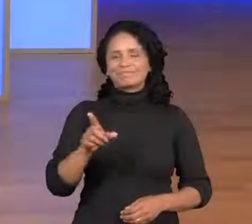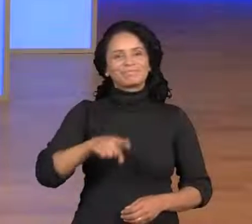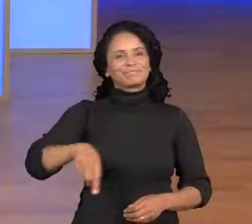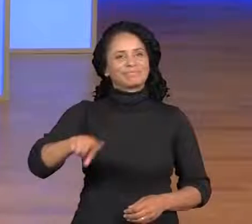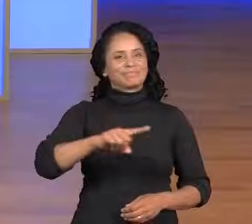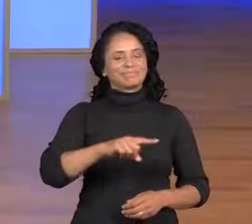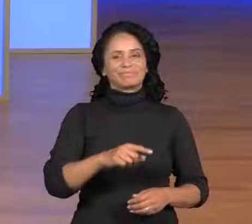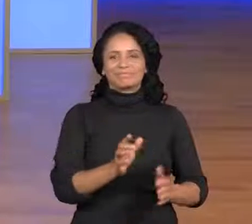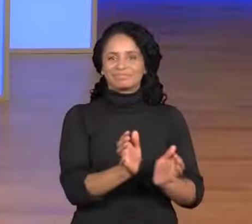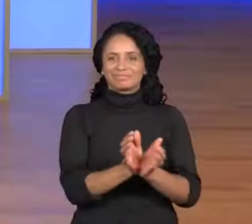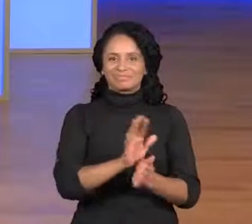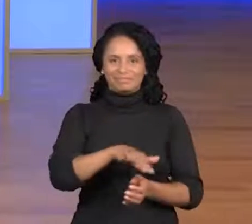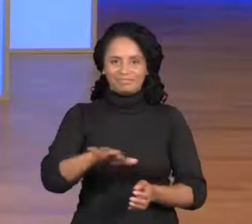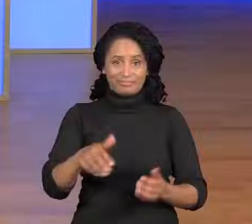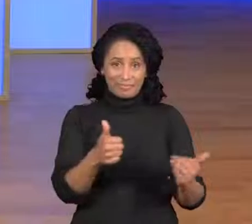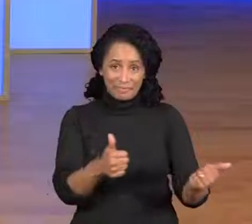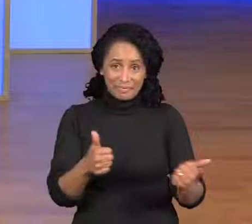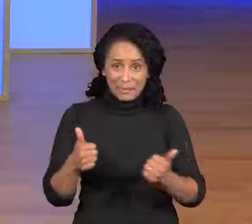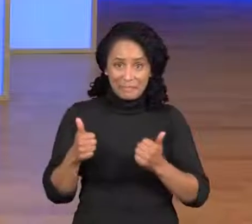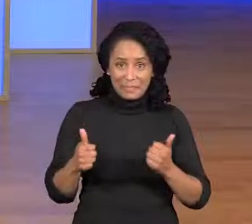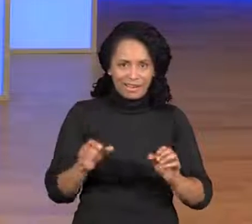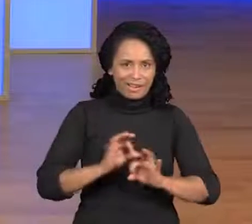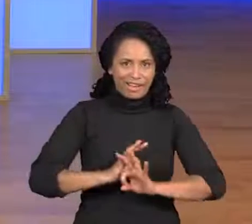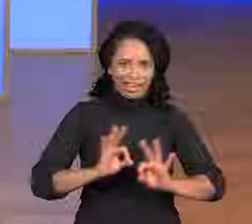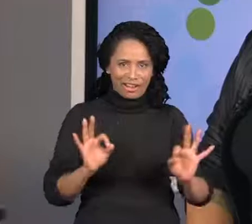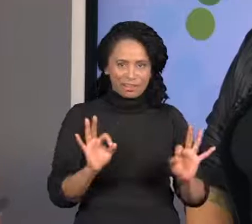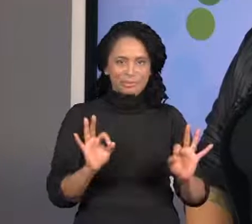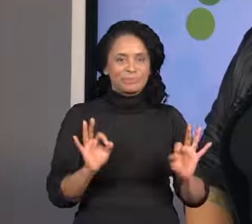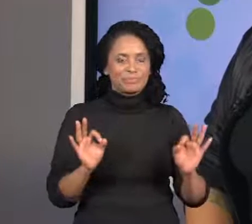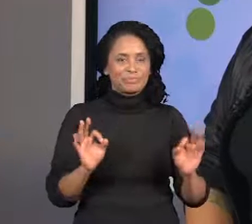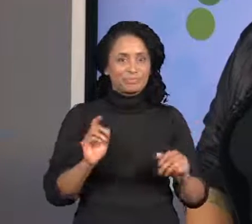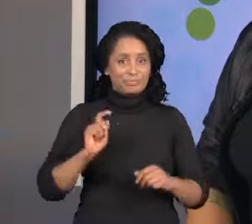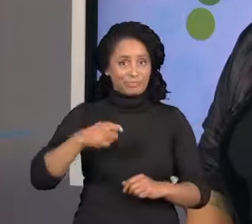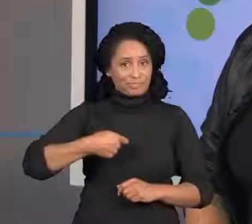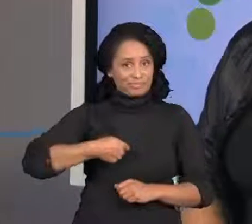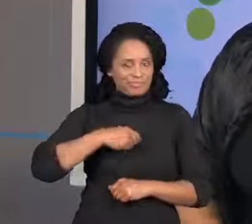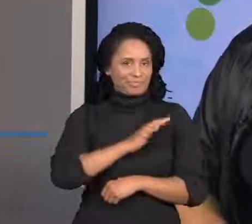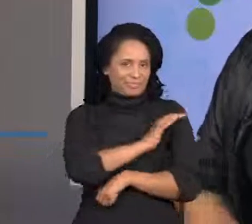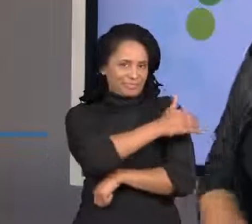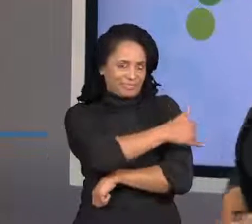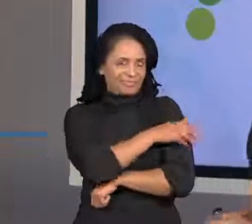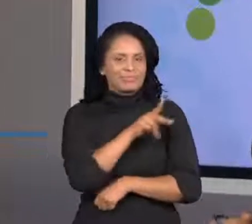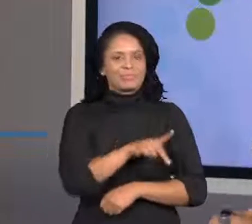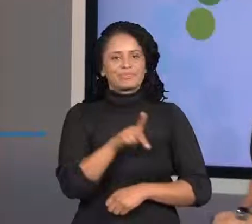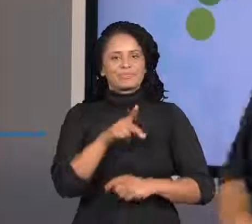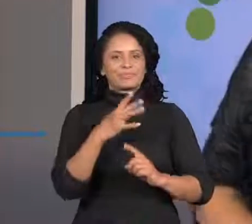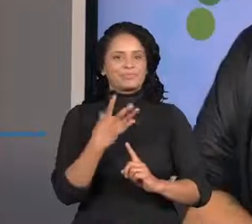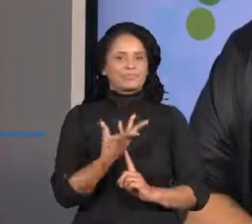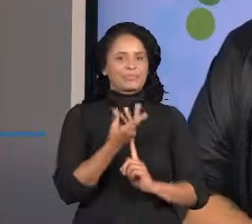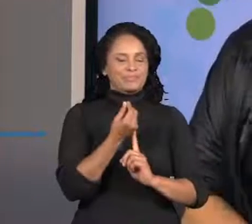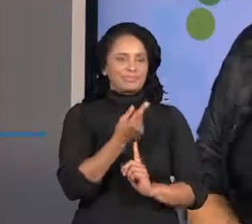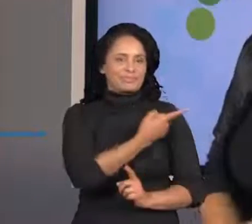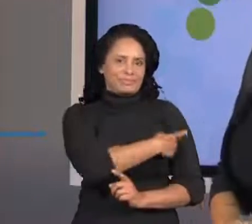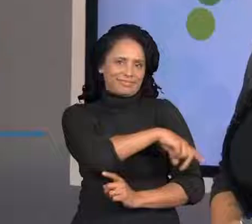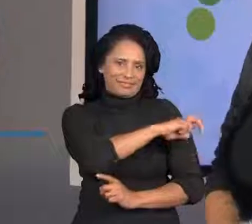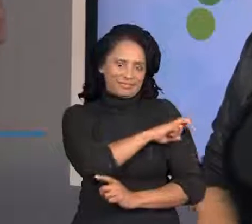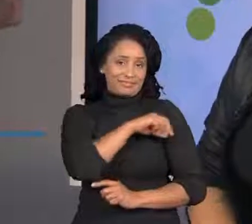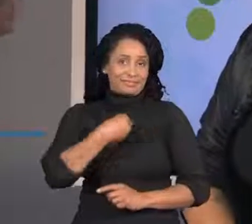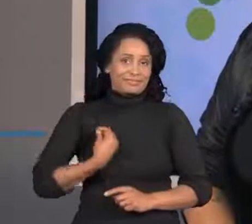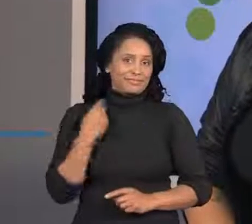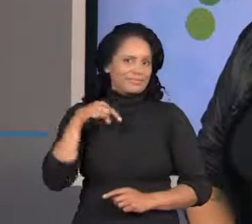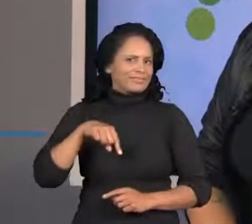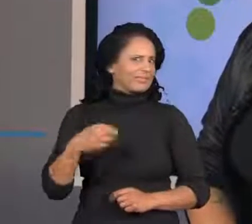Olá, turminha, beleza com vocês? Tudo joinha por aí? Eu sou Adriano Neves, professor de arte dos anos iniciais. Estamos